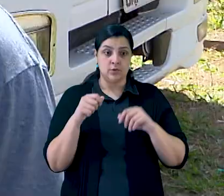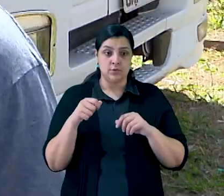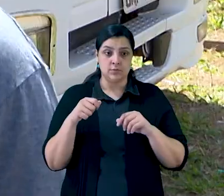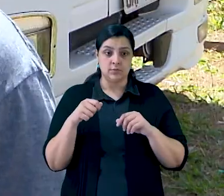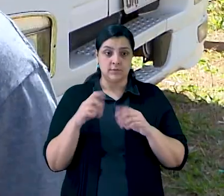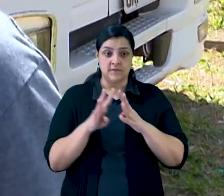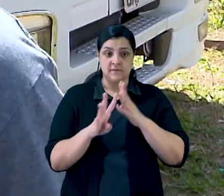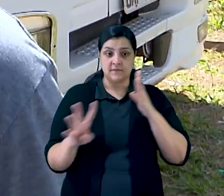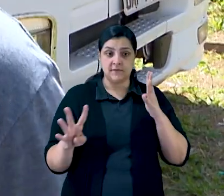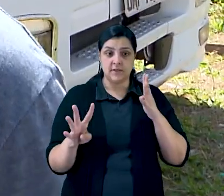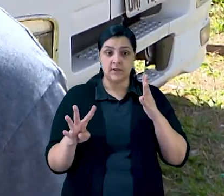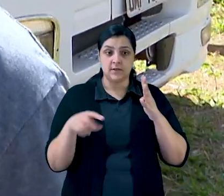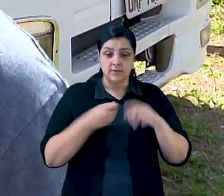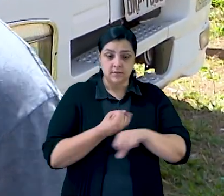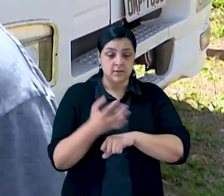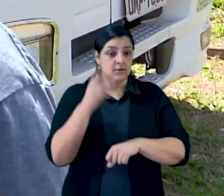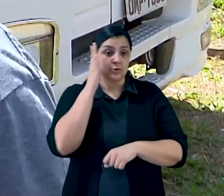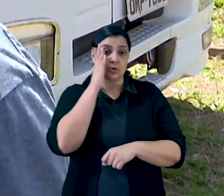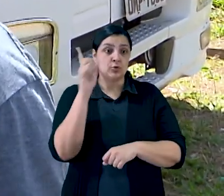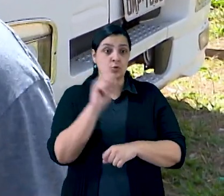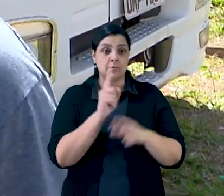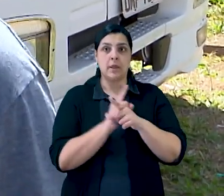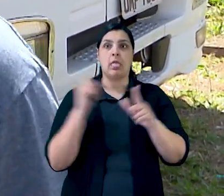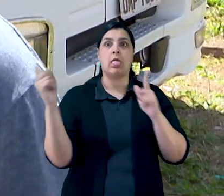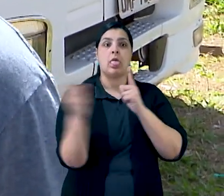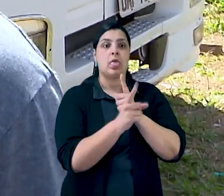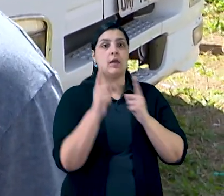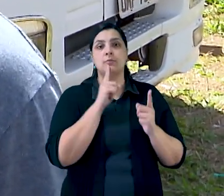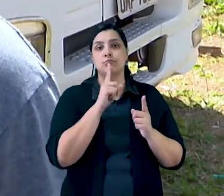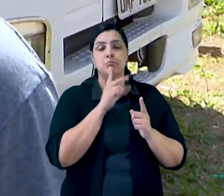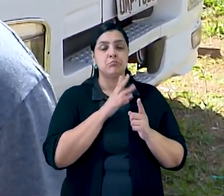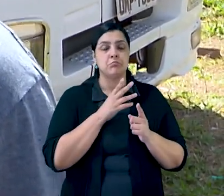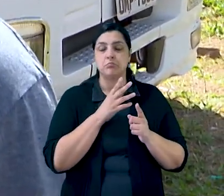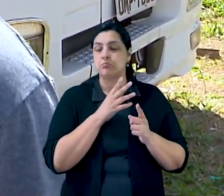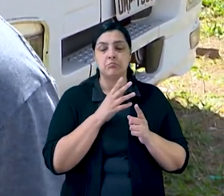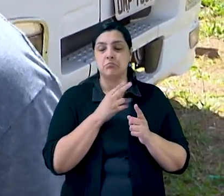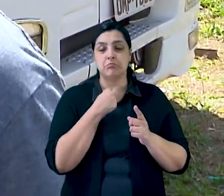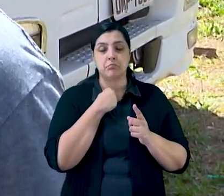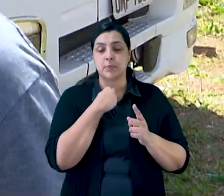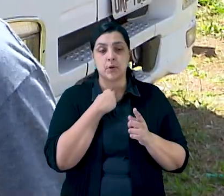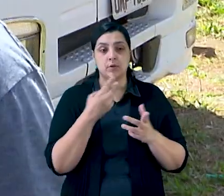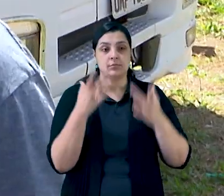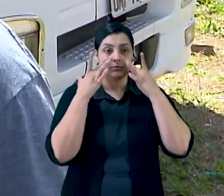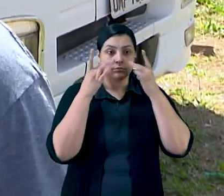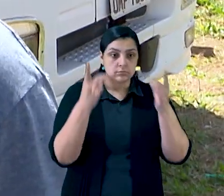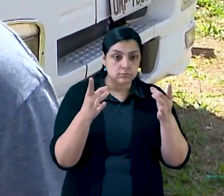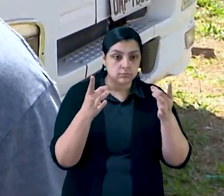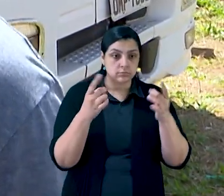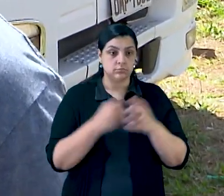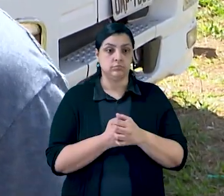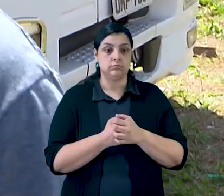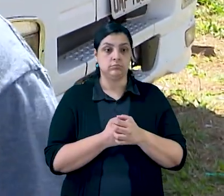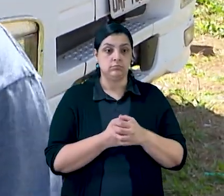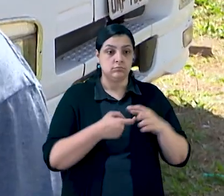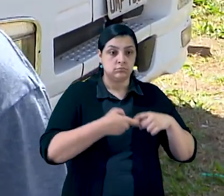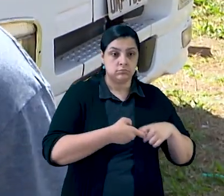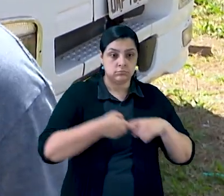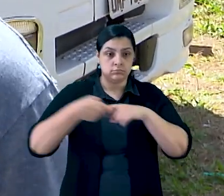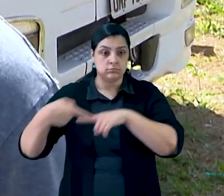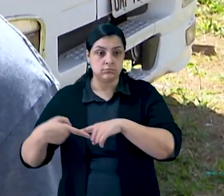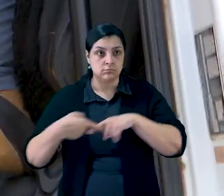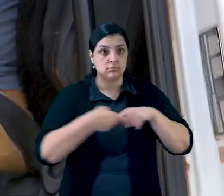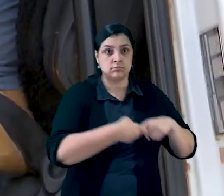dentro de uma empresa puxando fila, você não pode dormir, senão o outro passa na sua frente, entendeu? Você tem que estar atento ali, tem que estar trelando